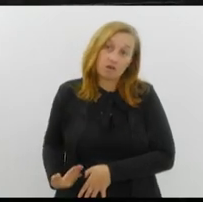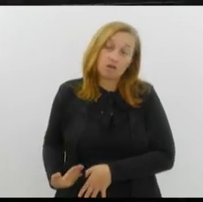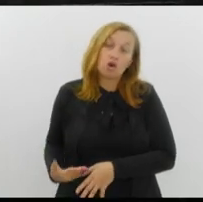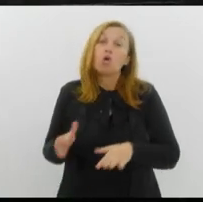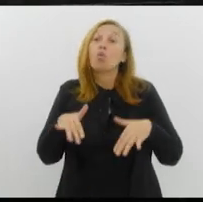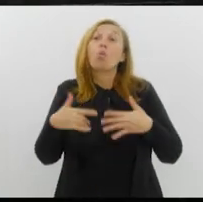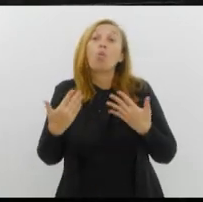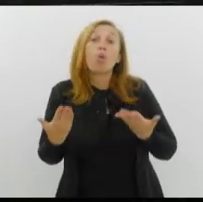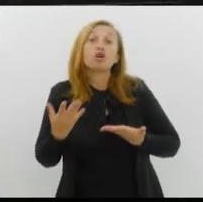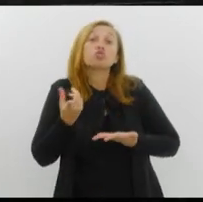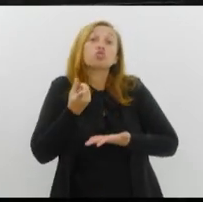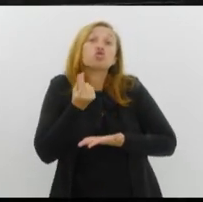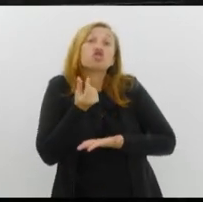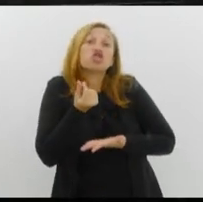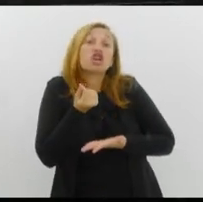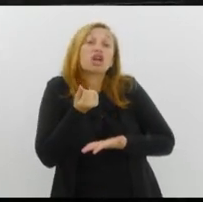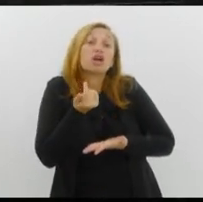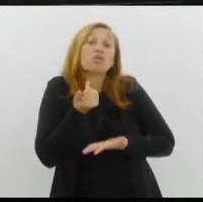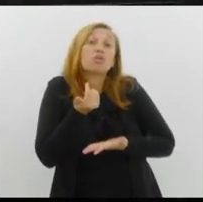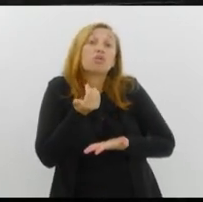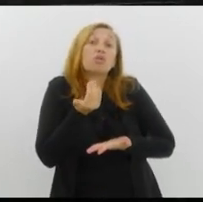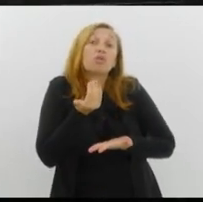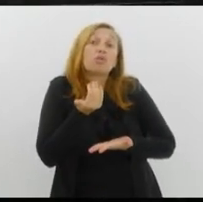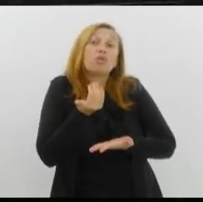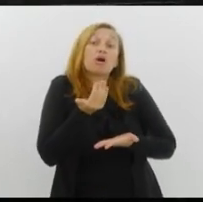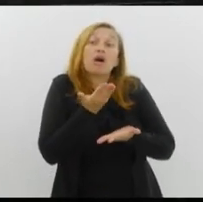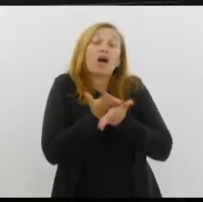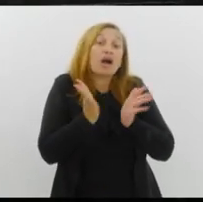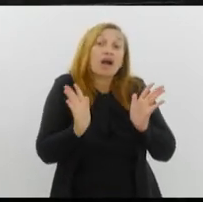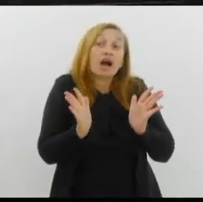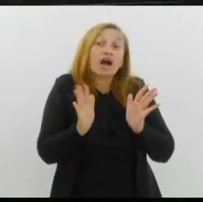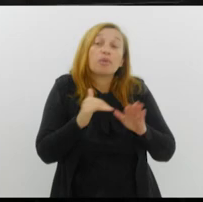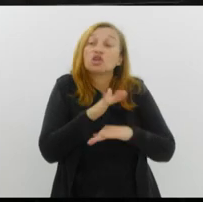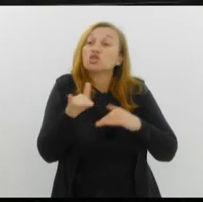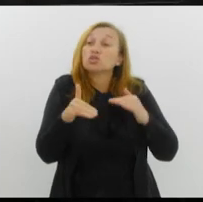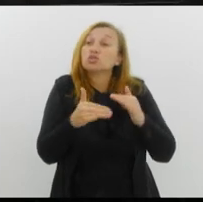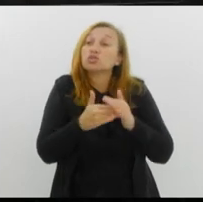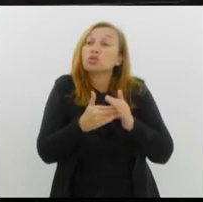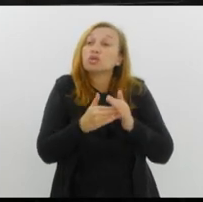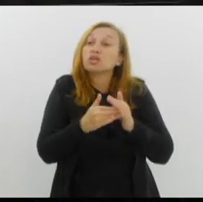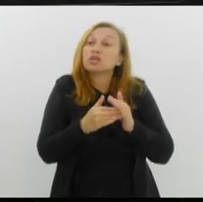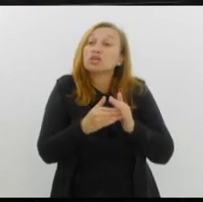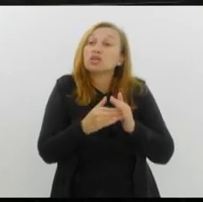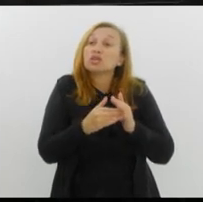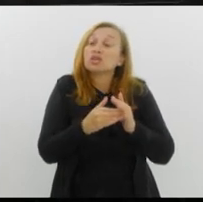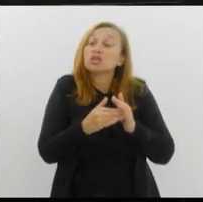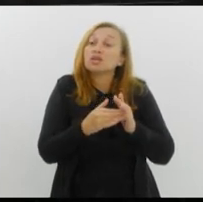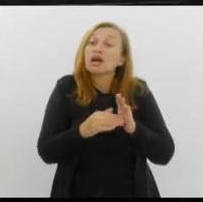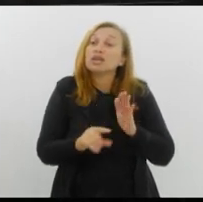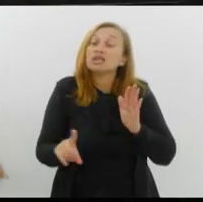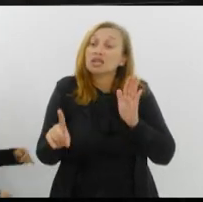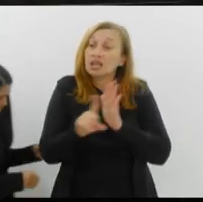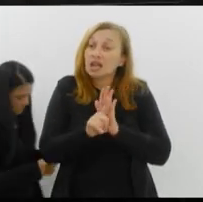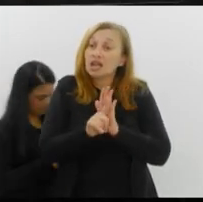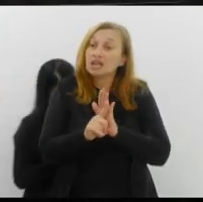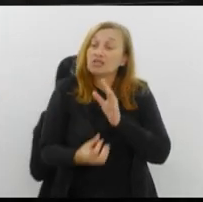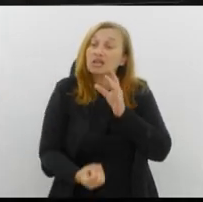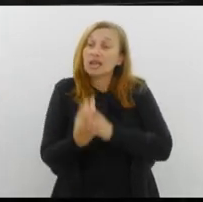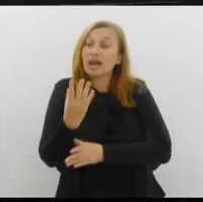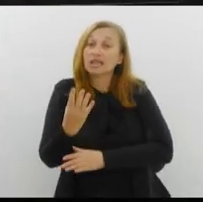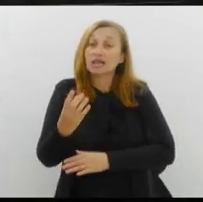Quando o dinheiro acaba, todas as legislações que são feitas em